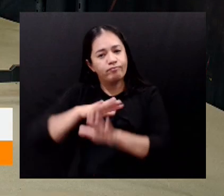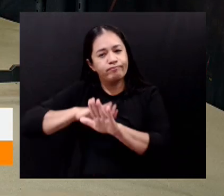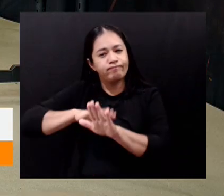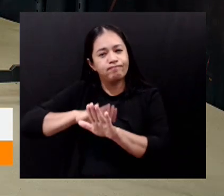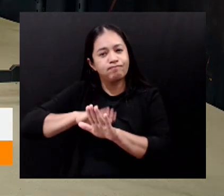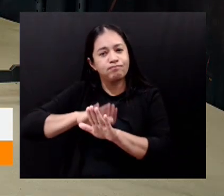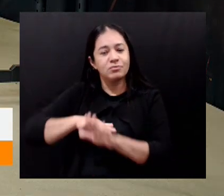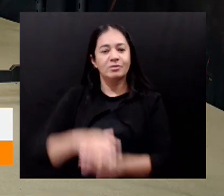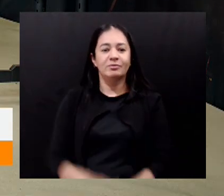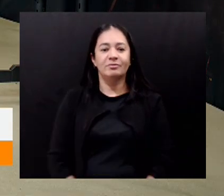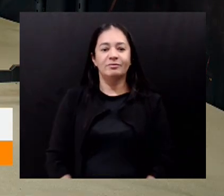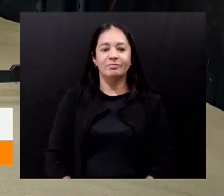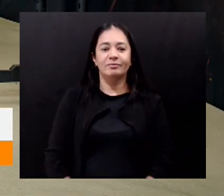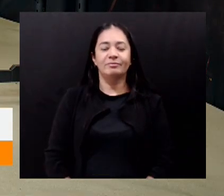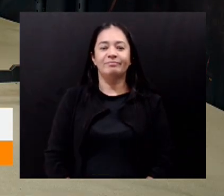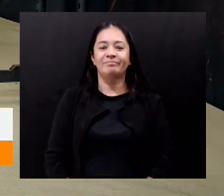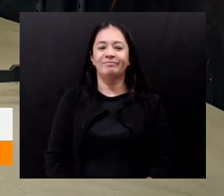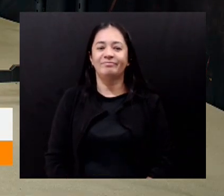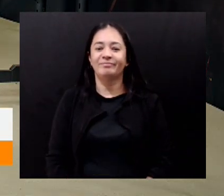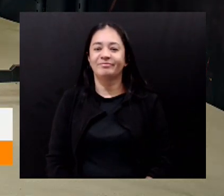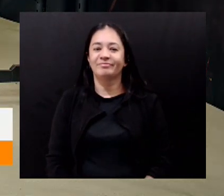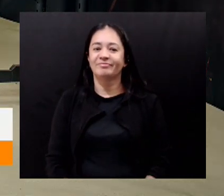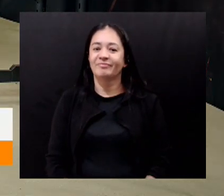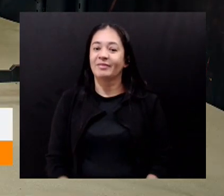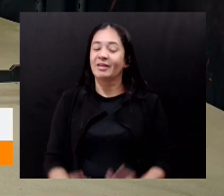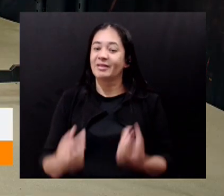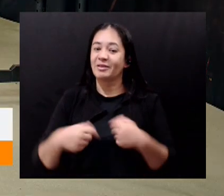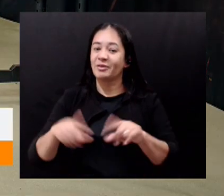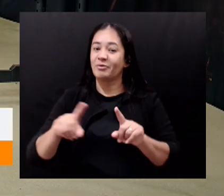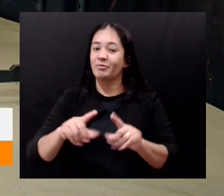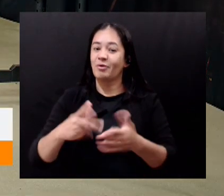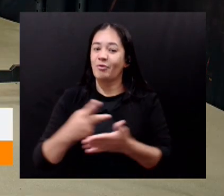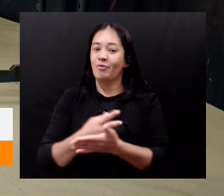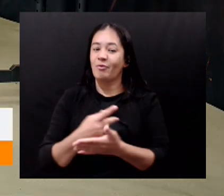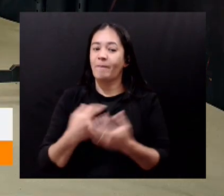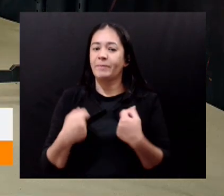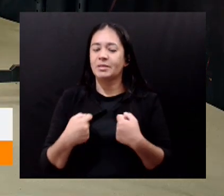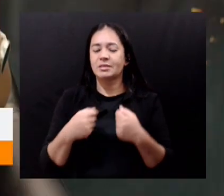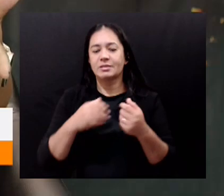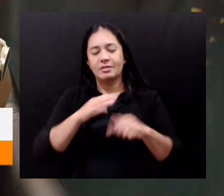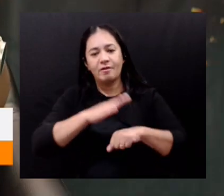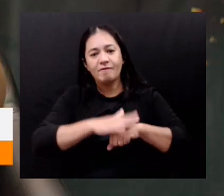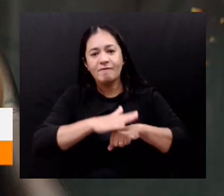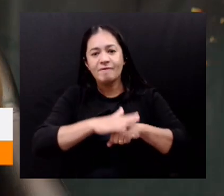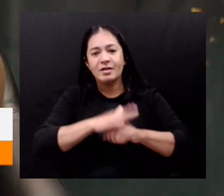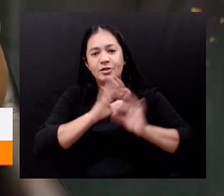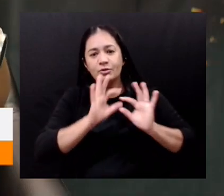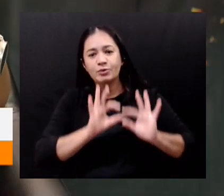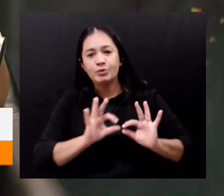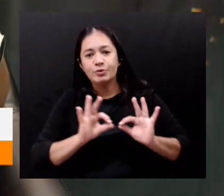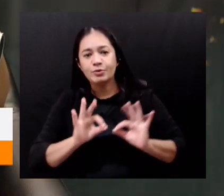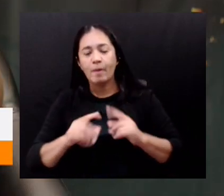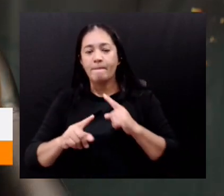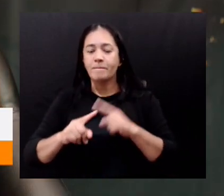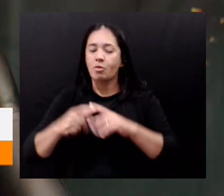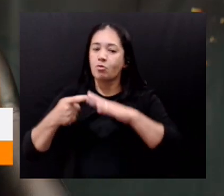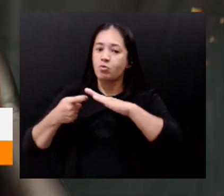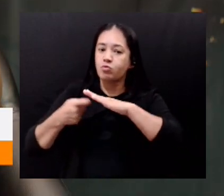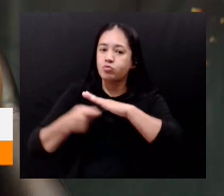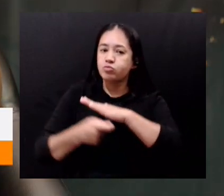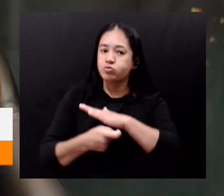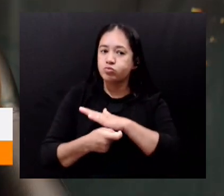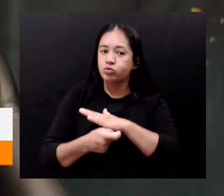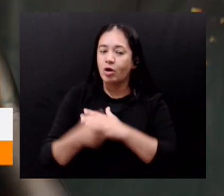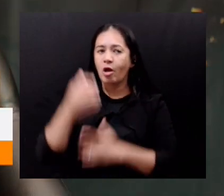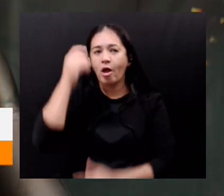Muito bem, sem nebulosidade, né, tem que fazer de forma correta, até porque é um investimento, é um Exato. sonho, né, e